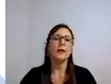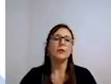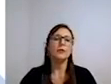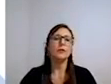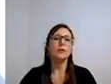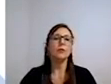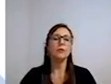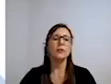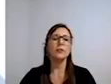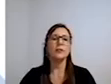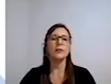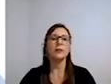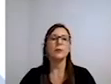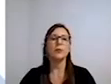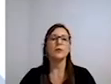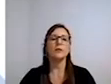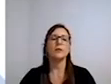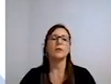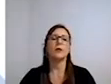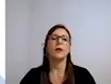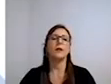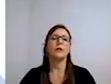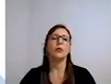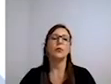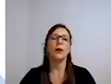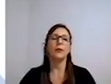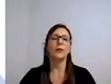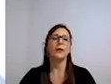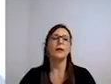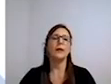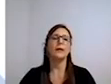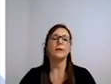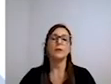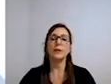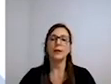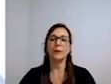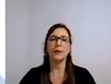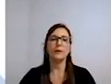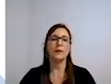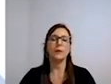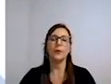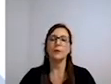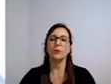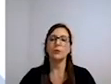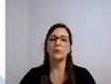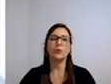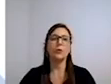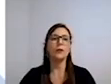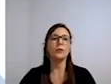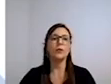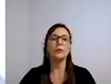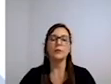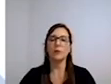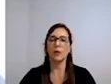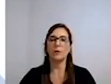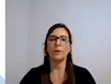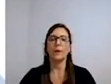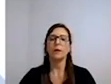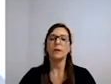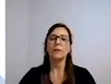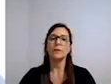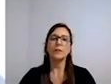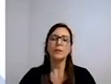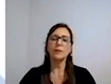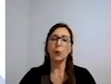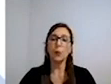processo. Então, quando a gente está numa posição normal, né, ereta, a nossa cabeça ela pesa em torno de 4,5 kg. Se